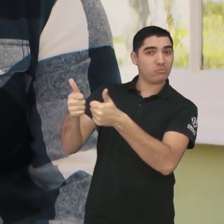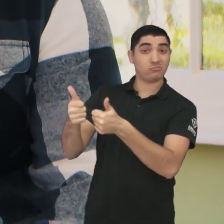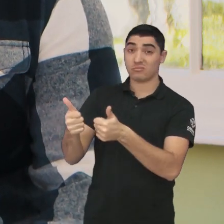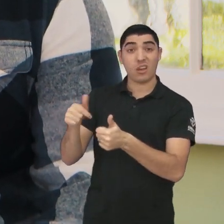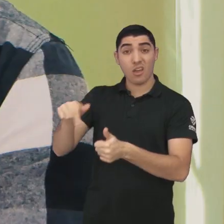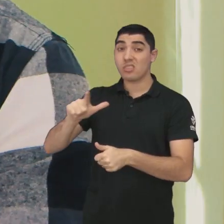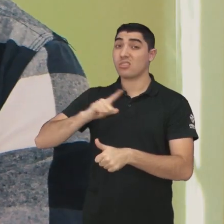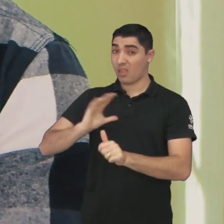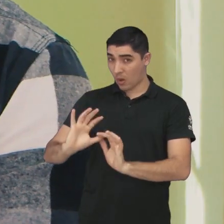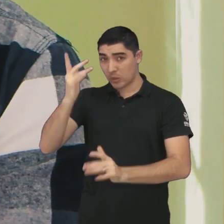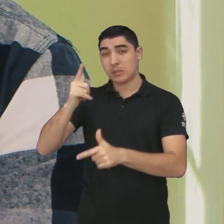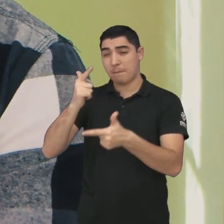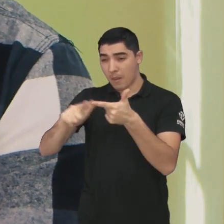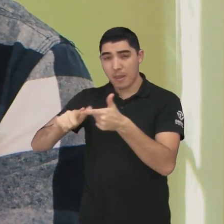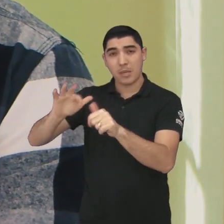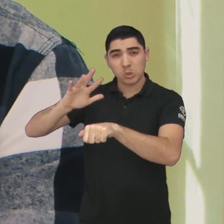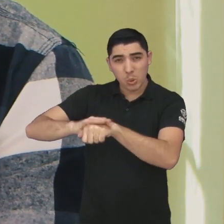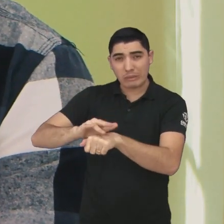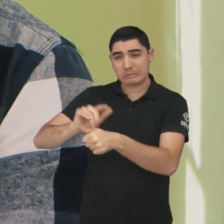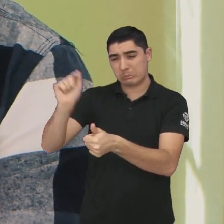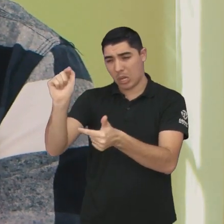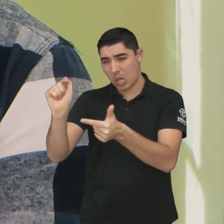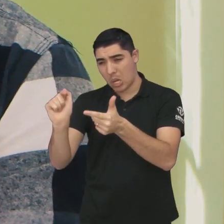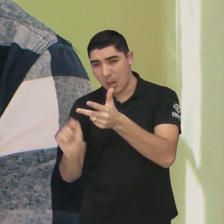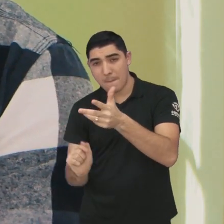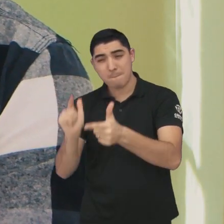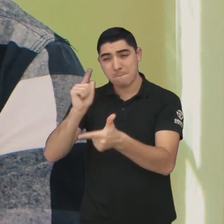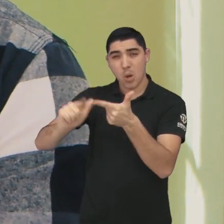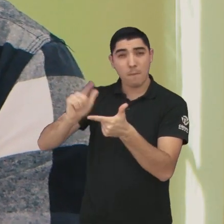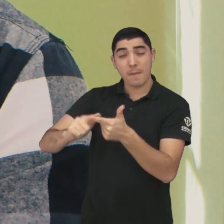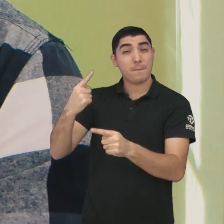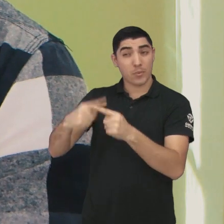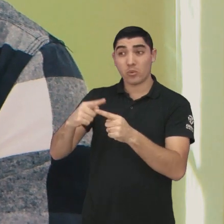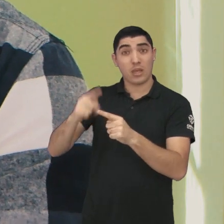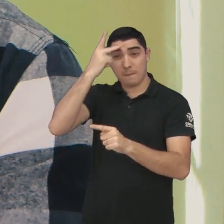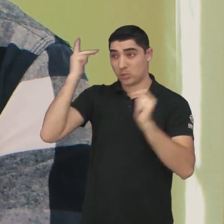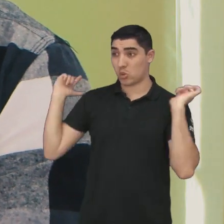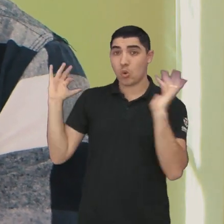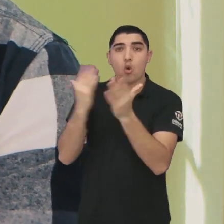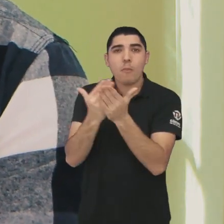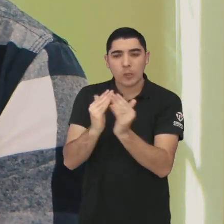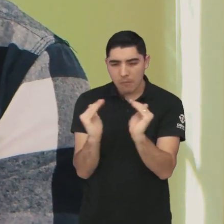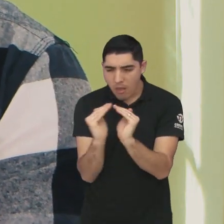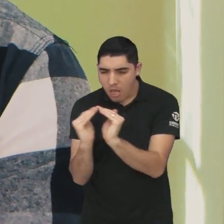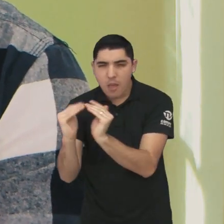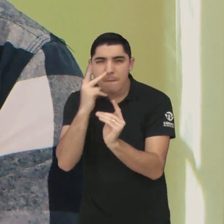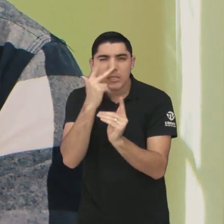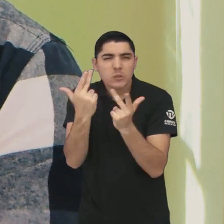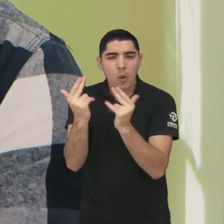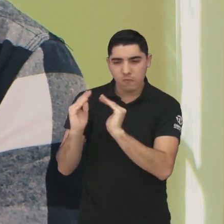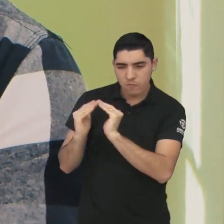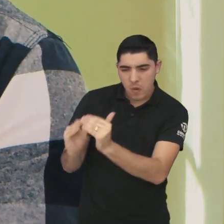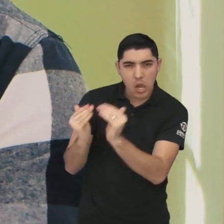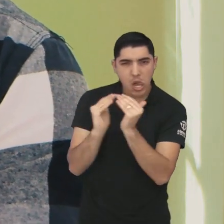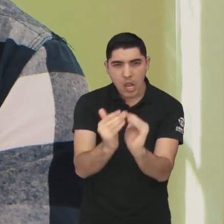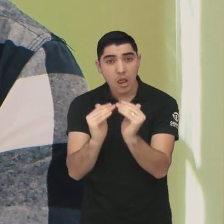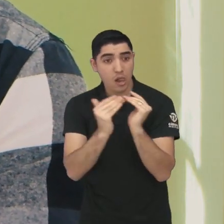nesse aspecto. Então a ocupação e a formação dos cortiços, por exemplo, vão fazer com que essas